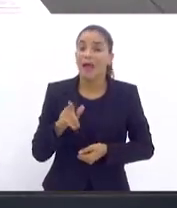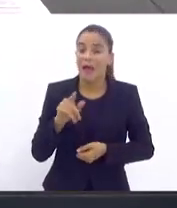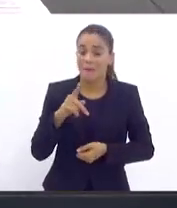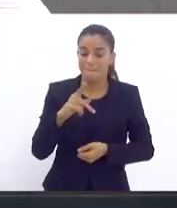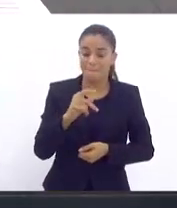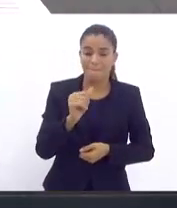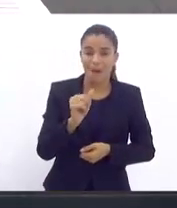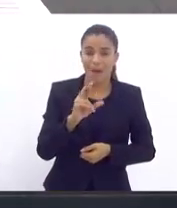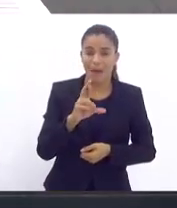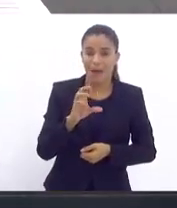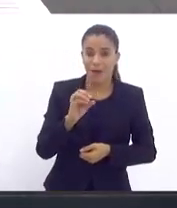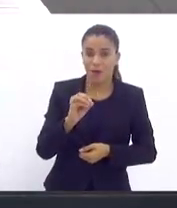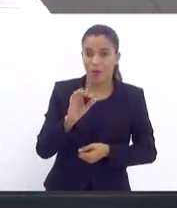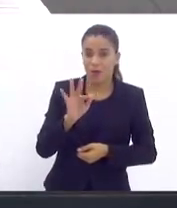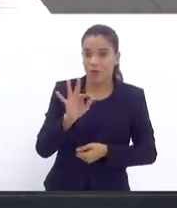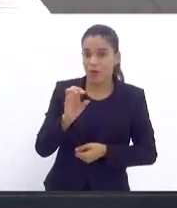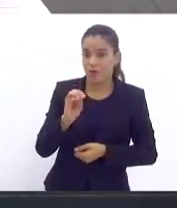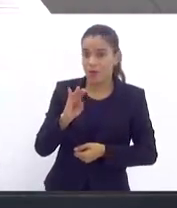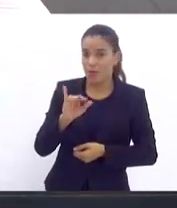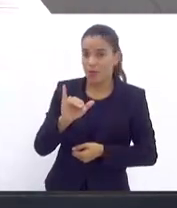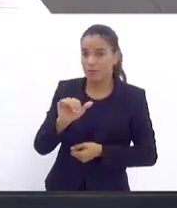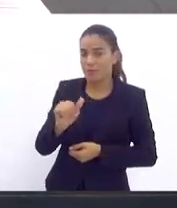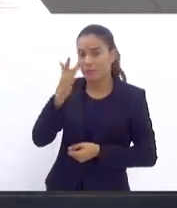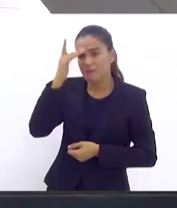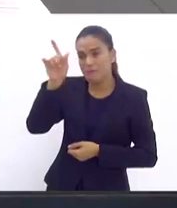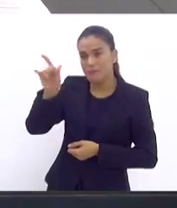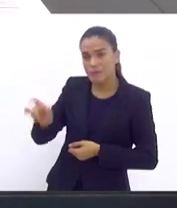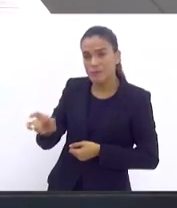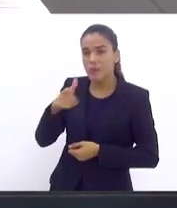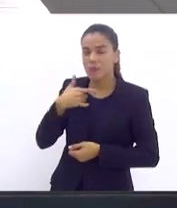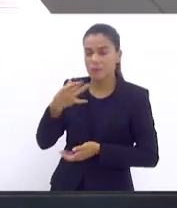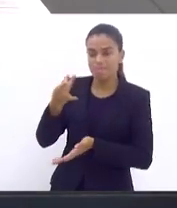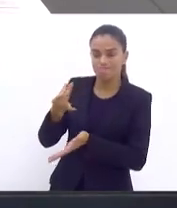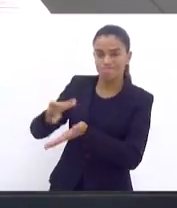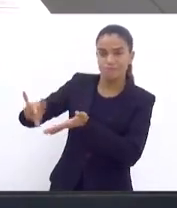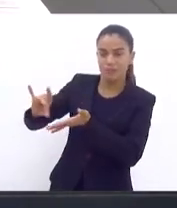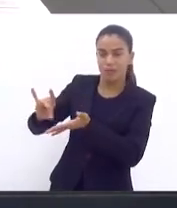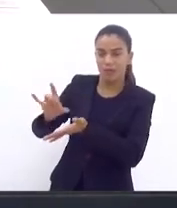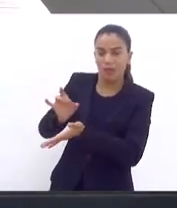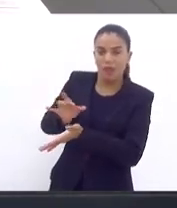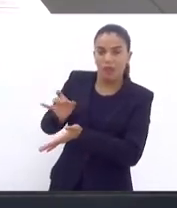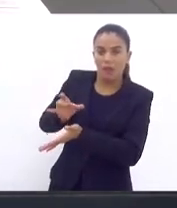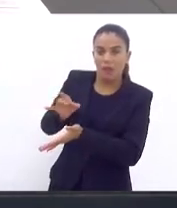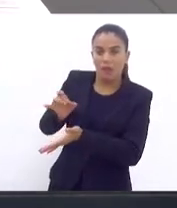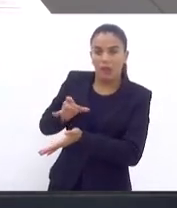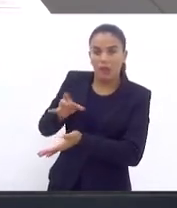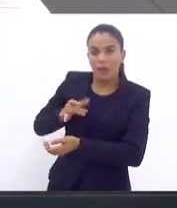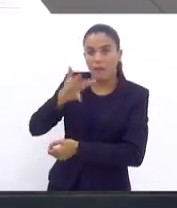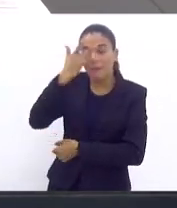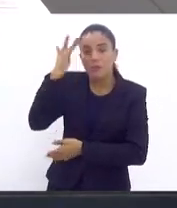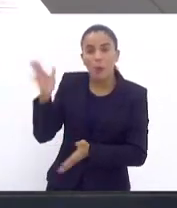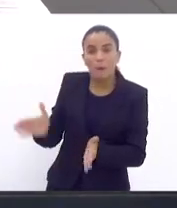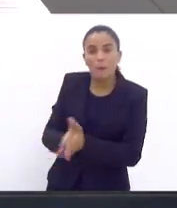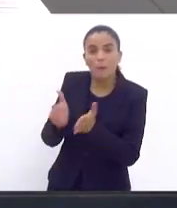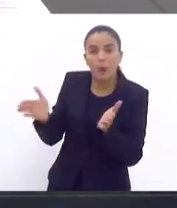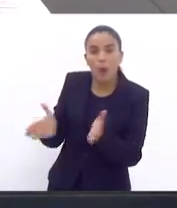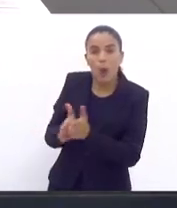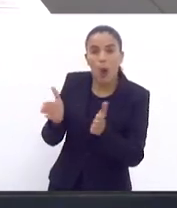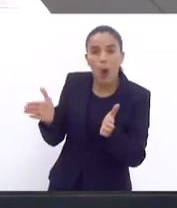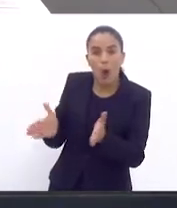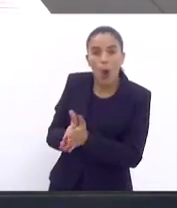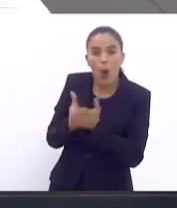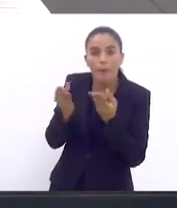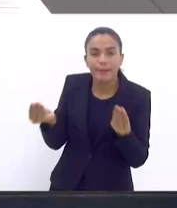um nome que a gente dá para pessoas que têm aversão a pessoas empobrecidas extremamente